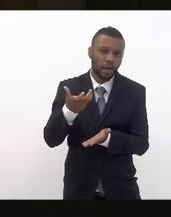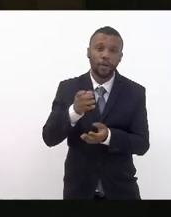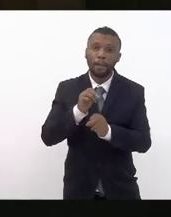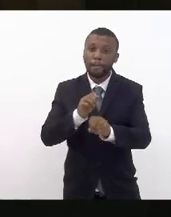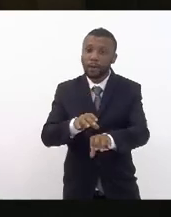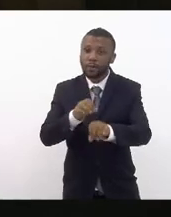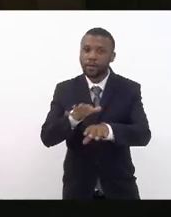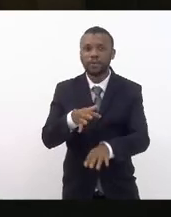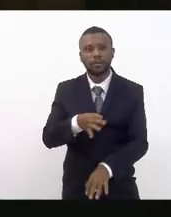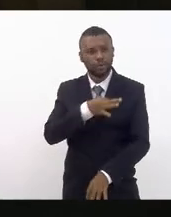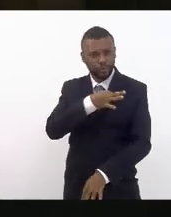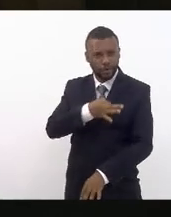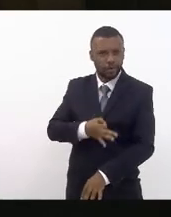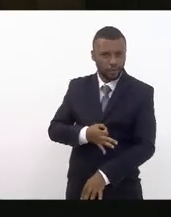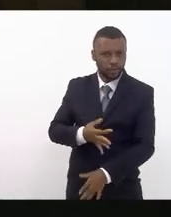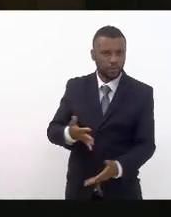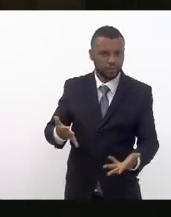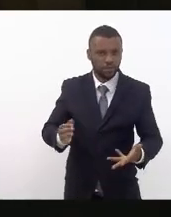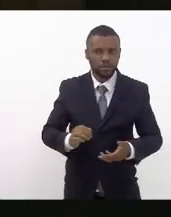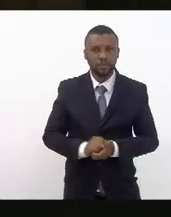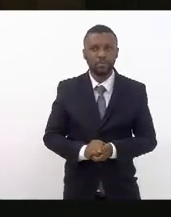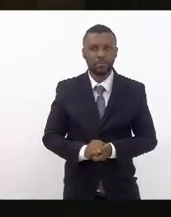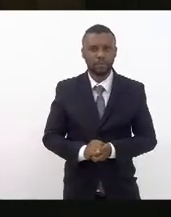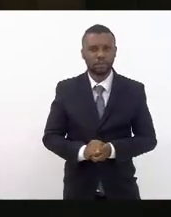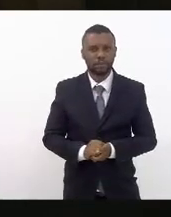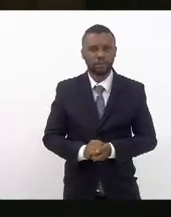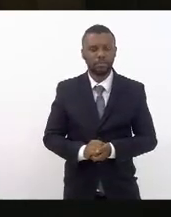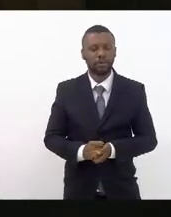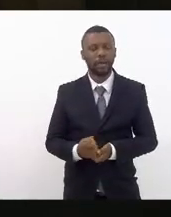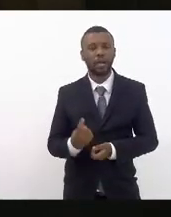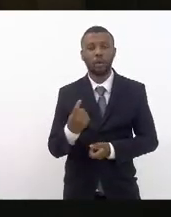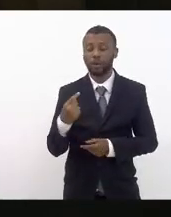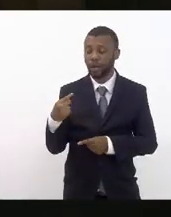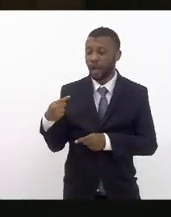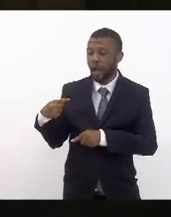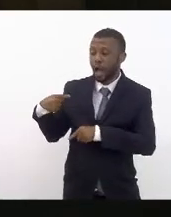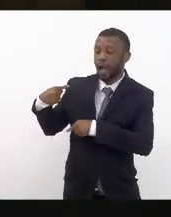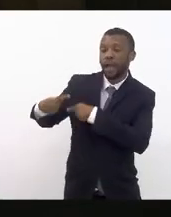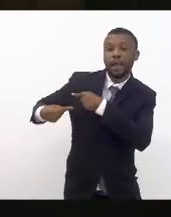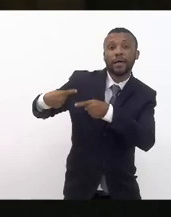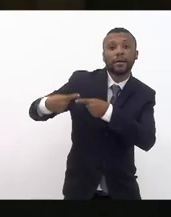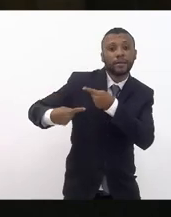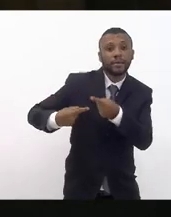educação digna, que é o único, a única herança que você pode deixar